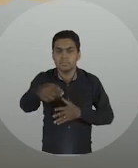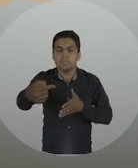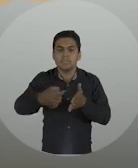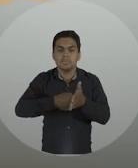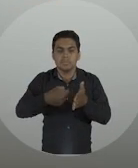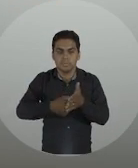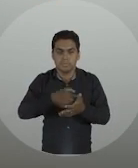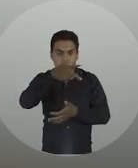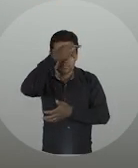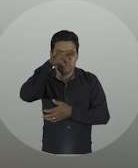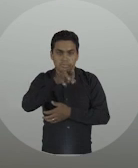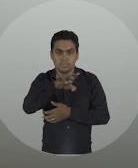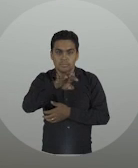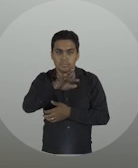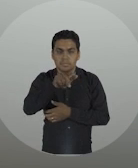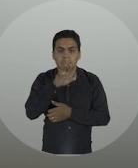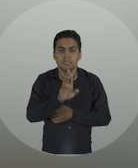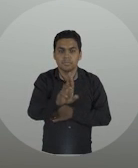Pergunta que o Renato responde.